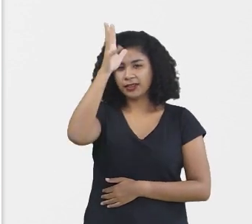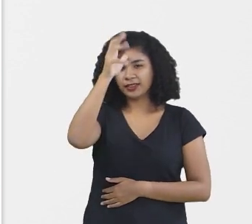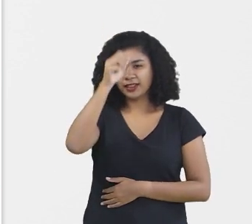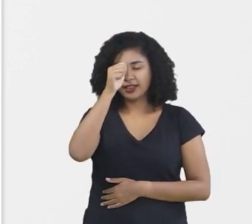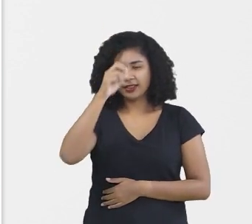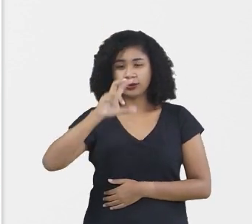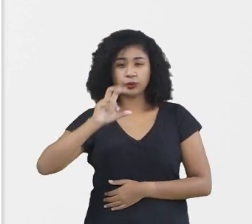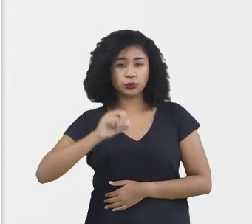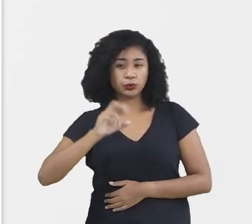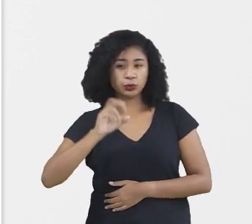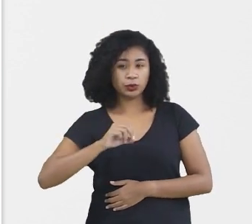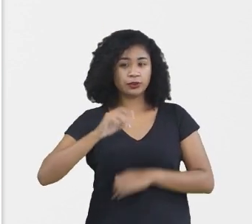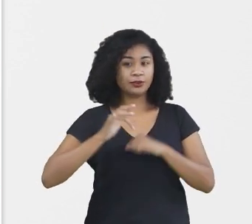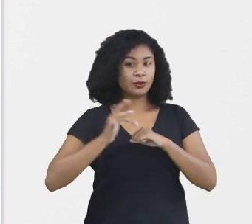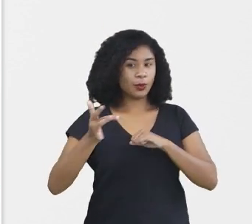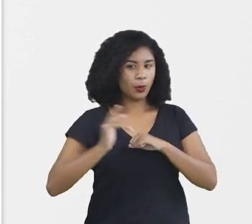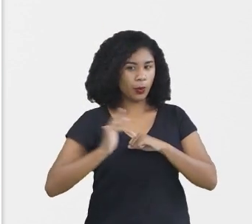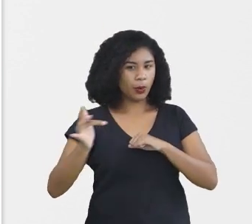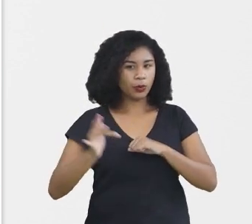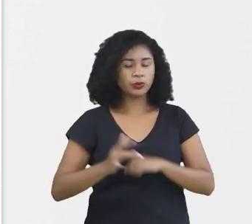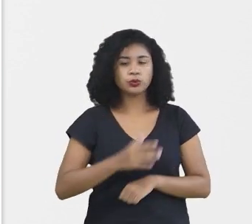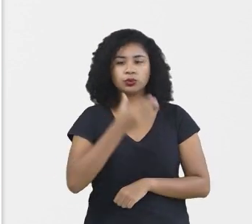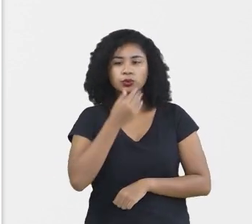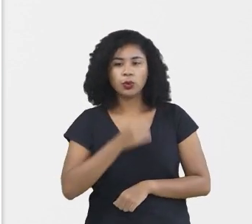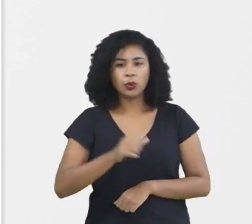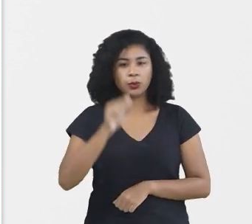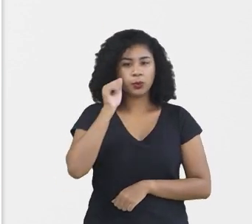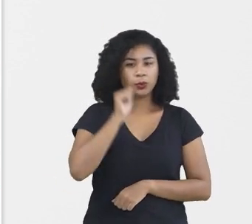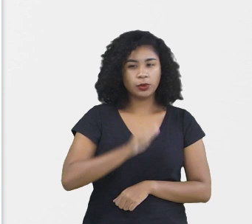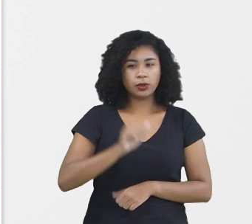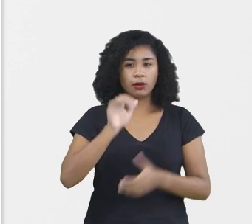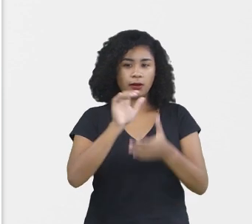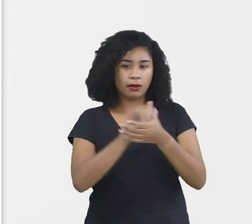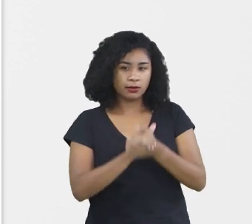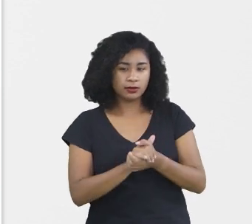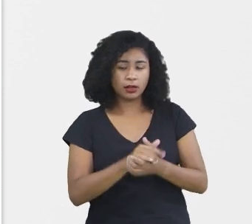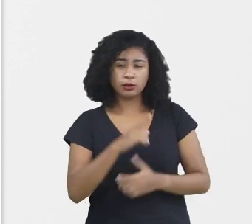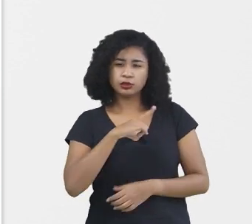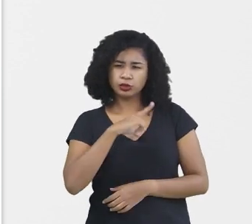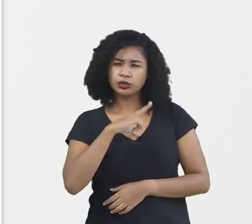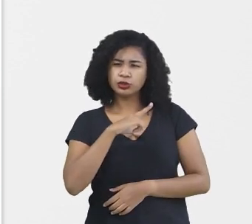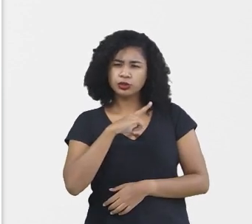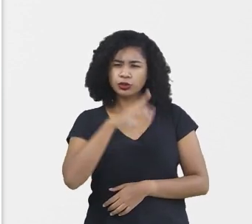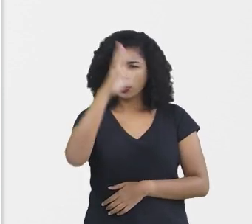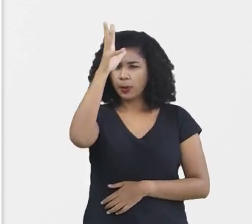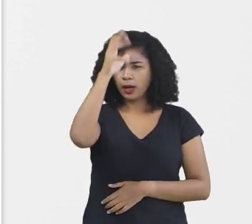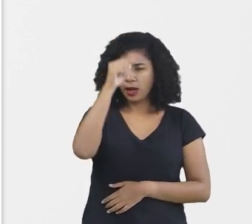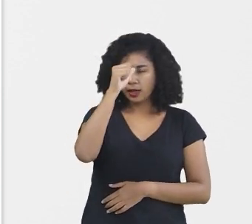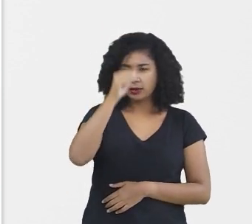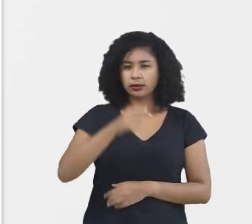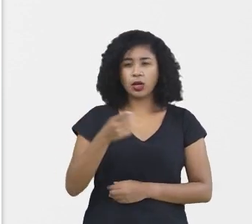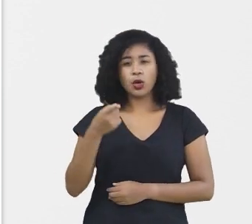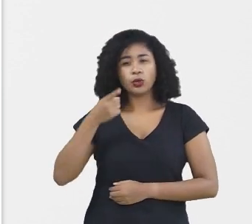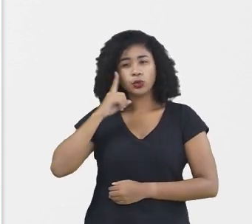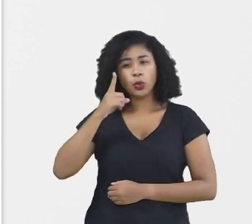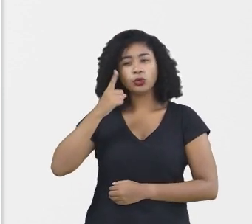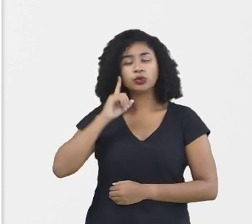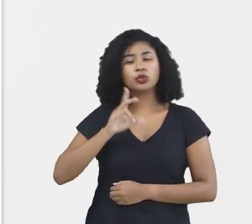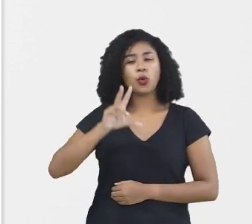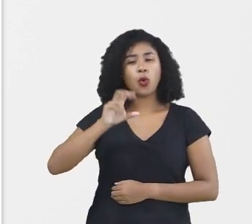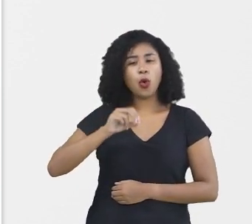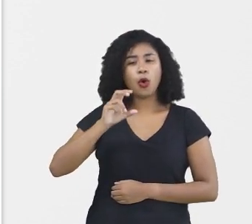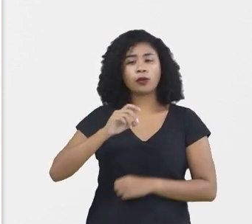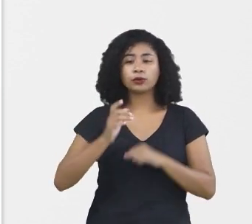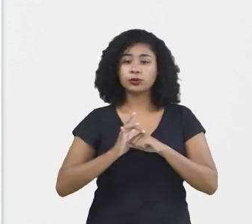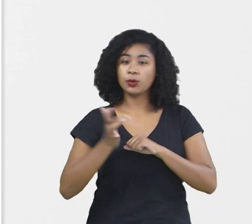E um camponês aí tinha uma galinha que ela colocava um ovo de ouro por dia, tá? E aí